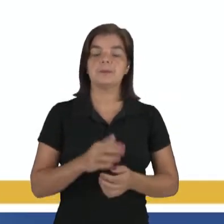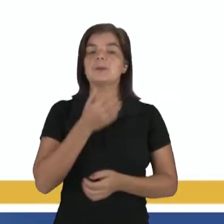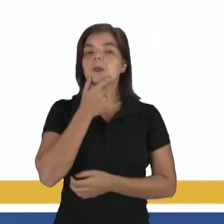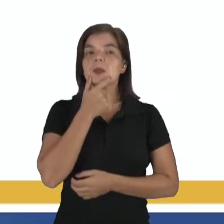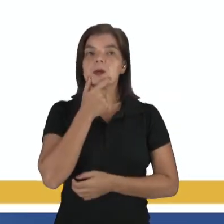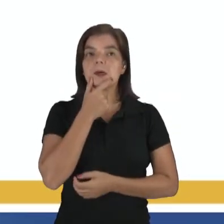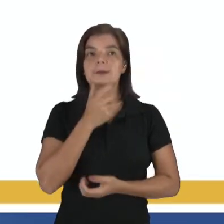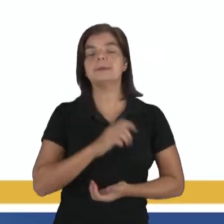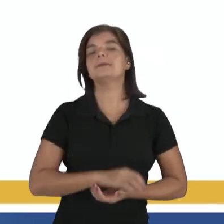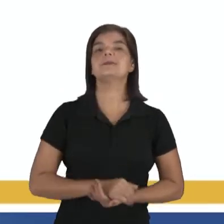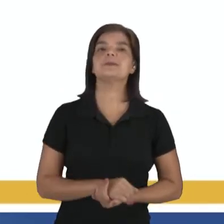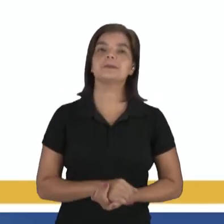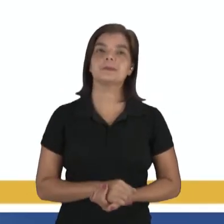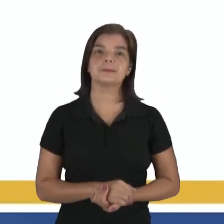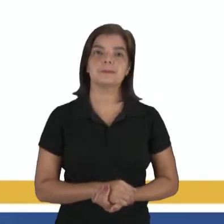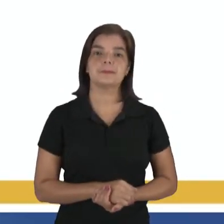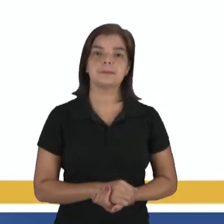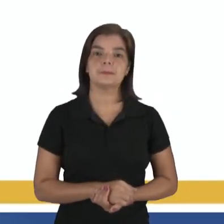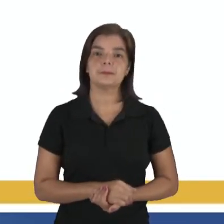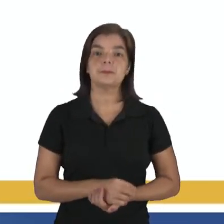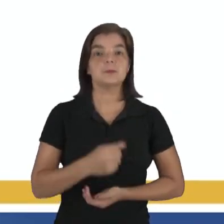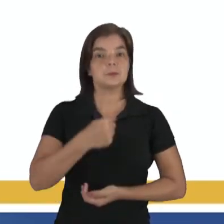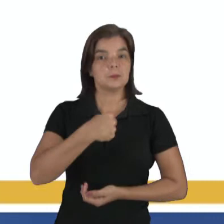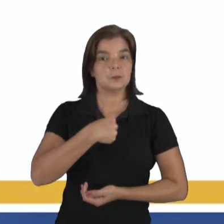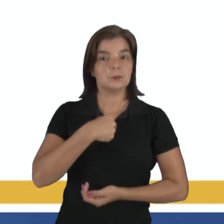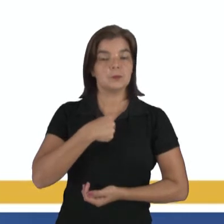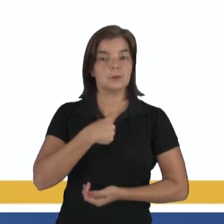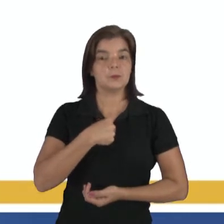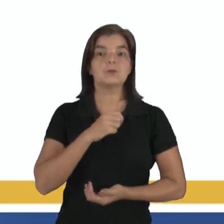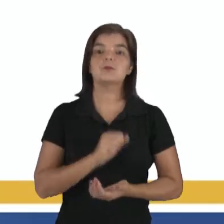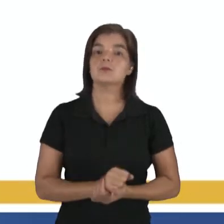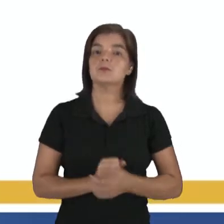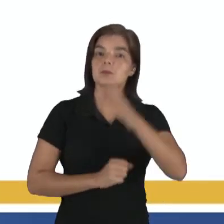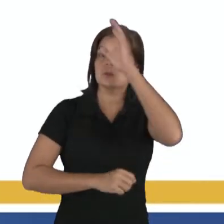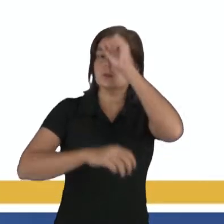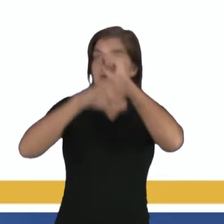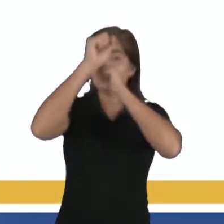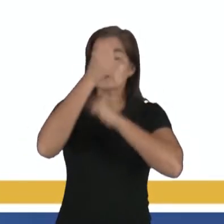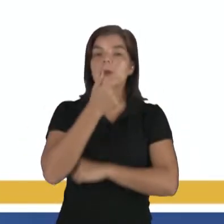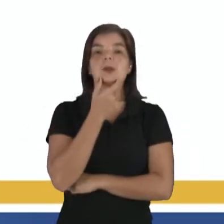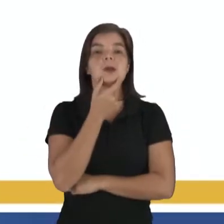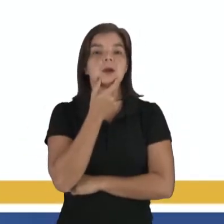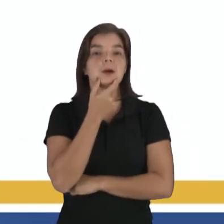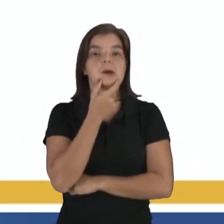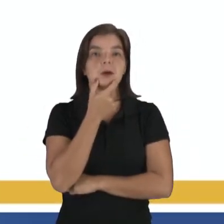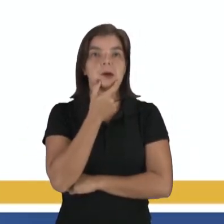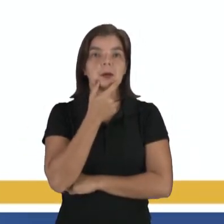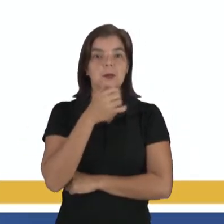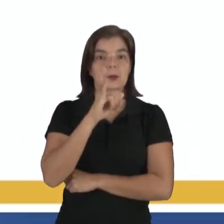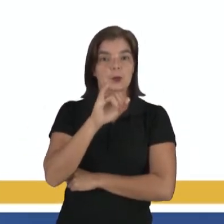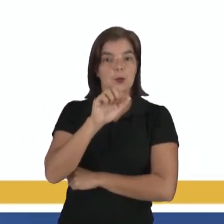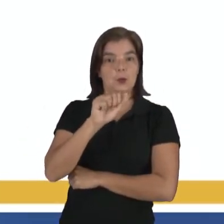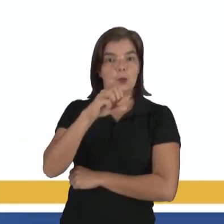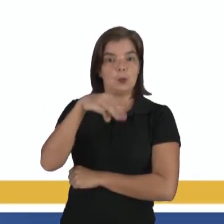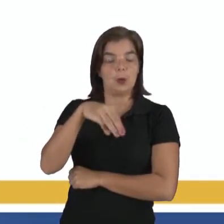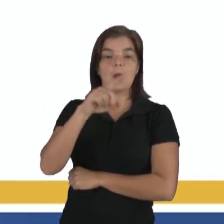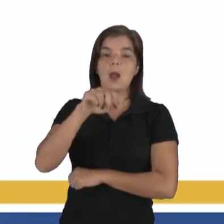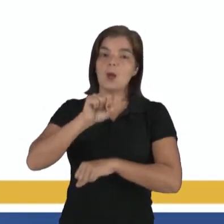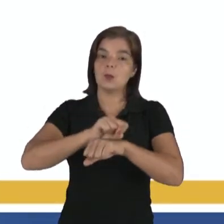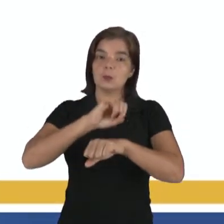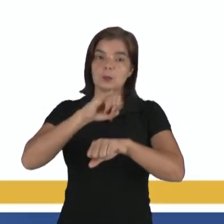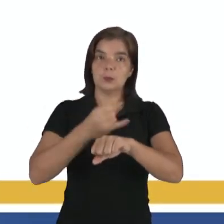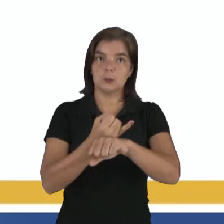am learning English. Eu estou aprendendo inglês. Então, o I é o nosso